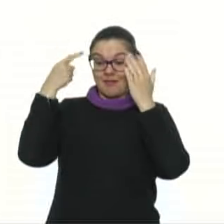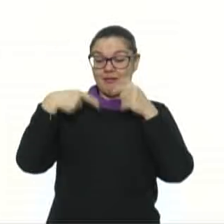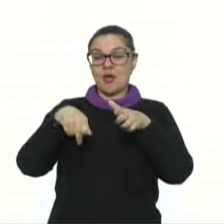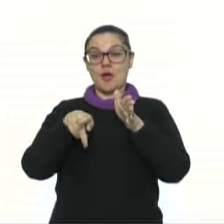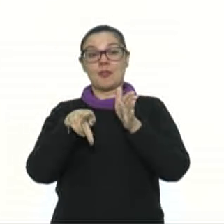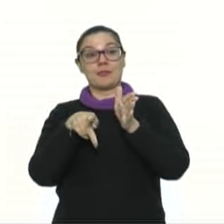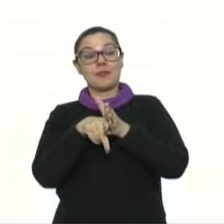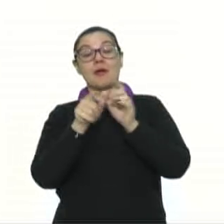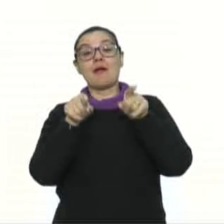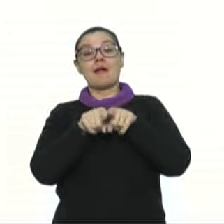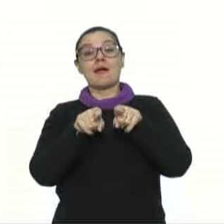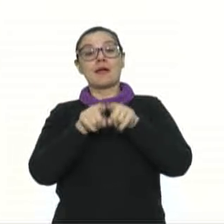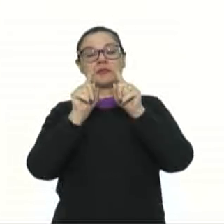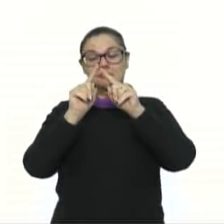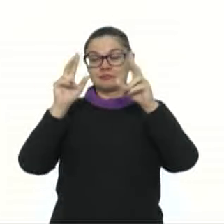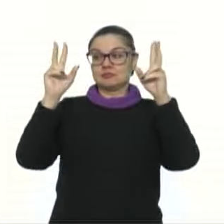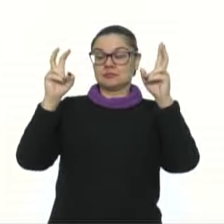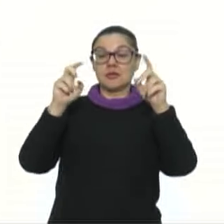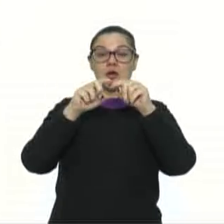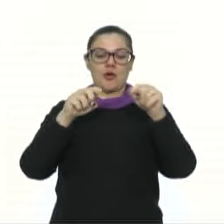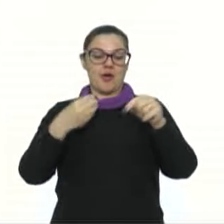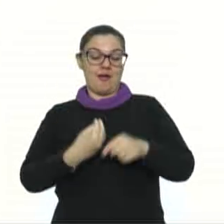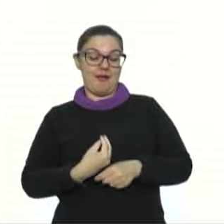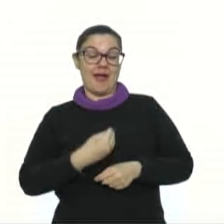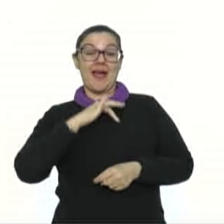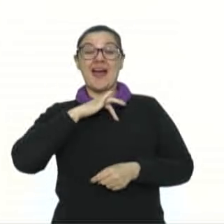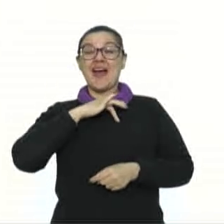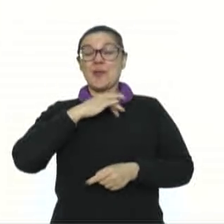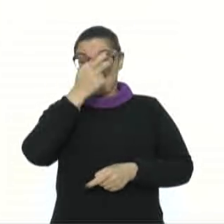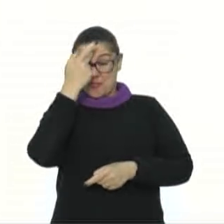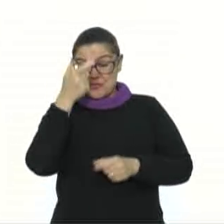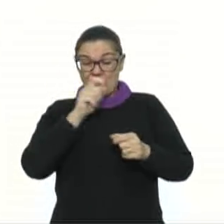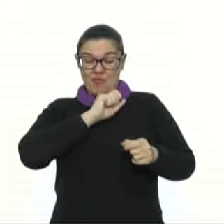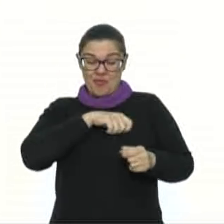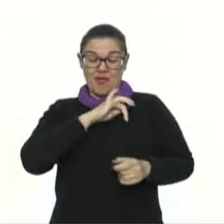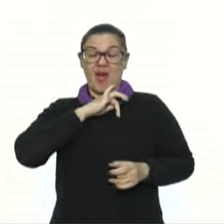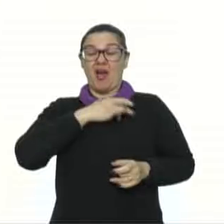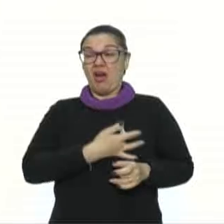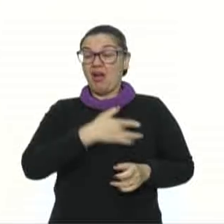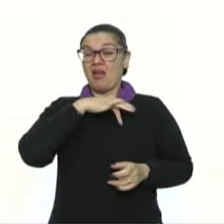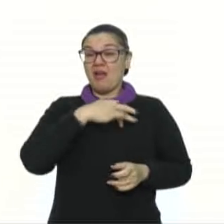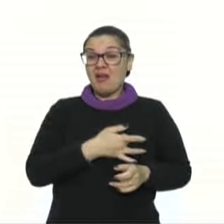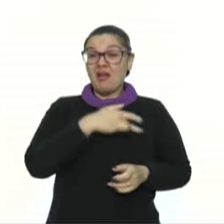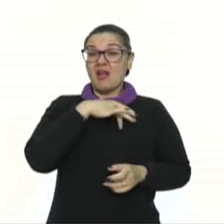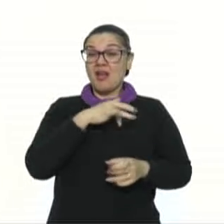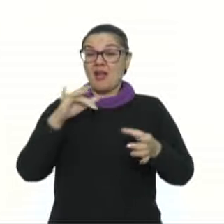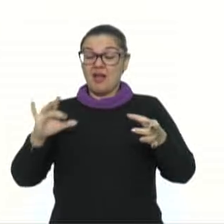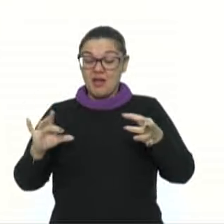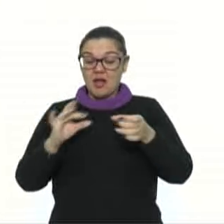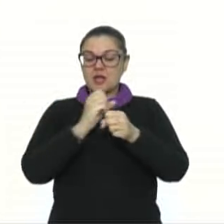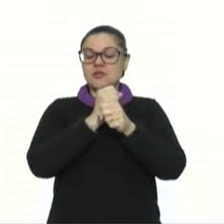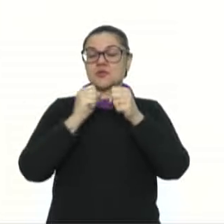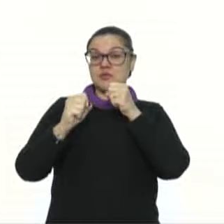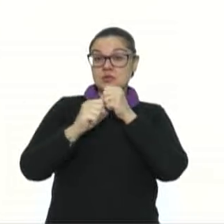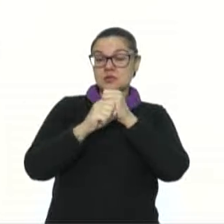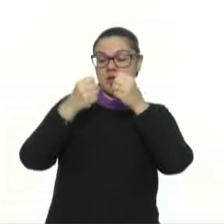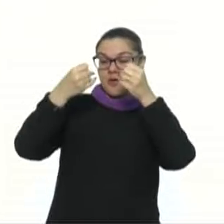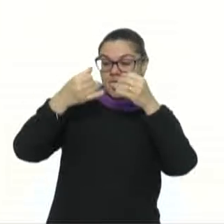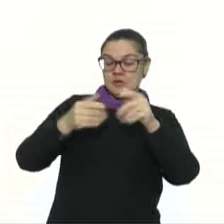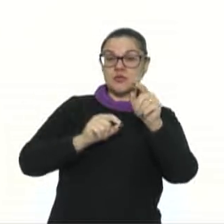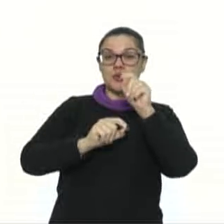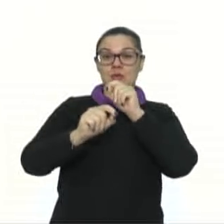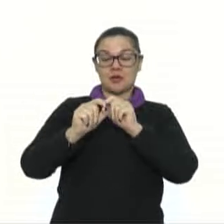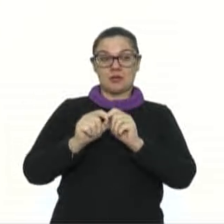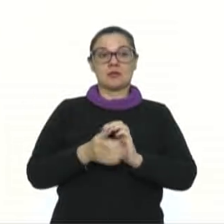Nardini, abre aspas, a vitimização pode ser socialmente definida